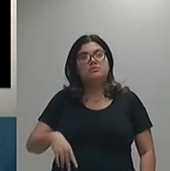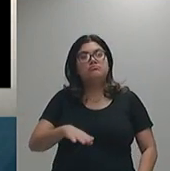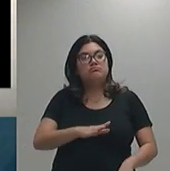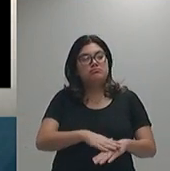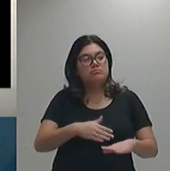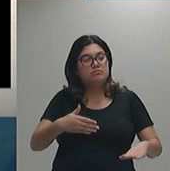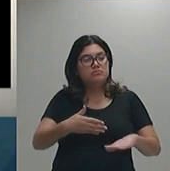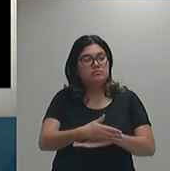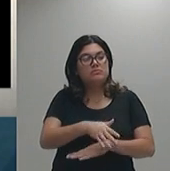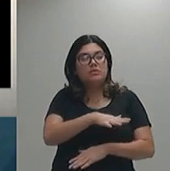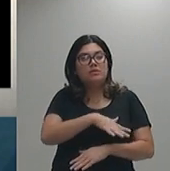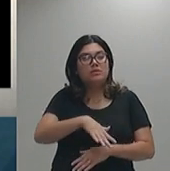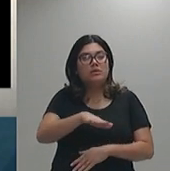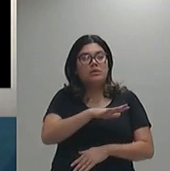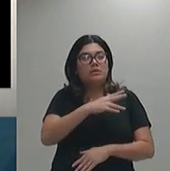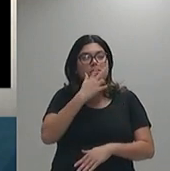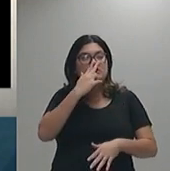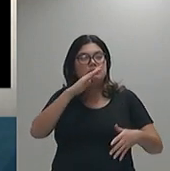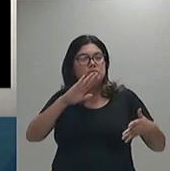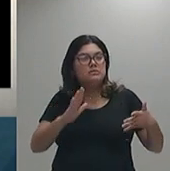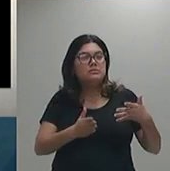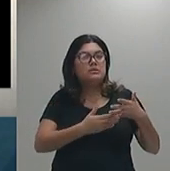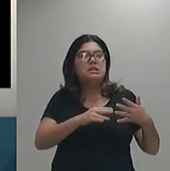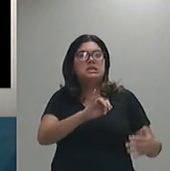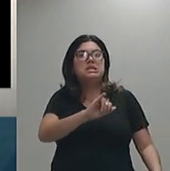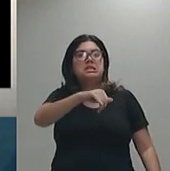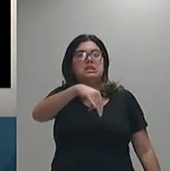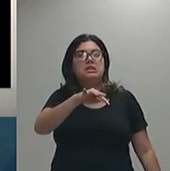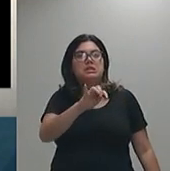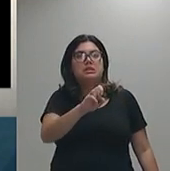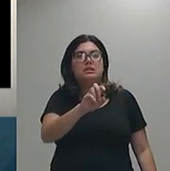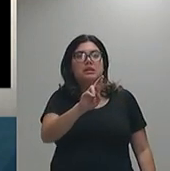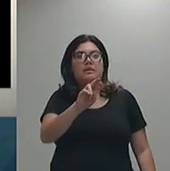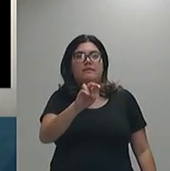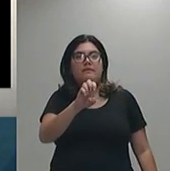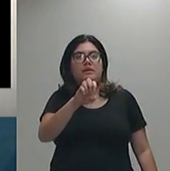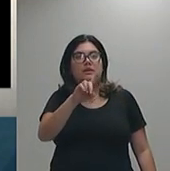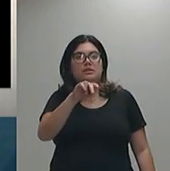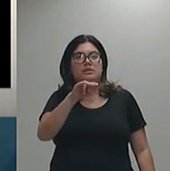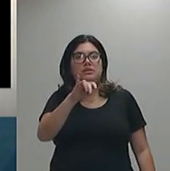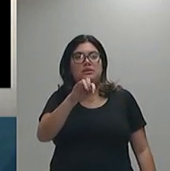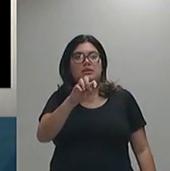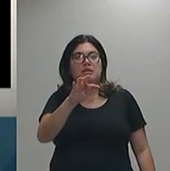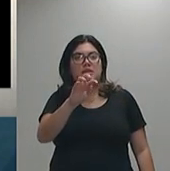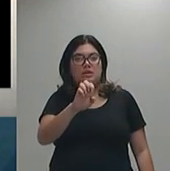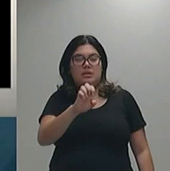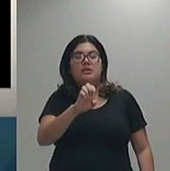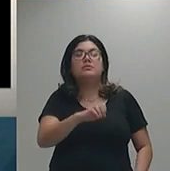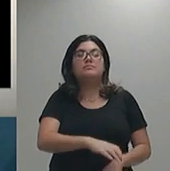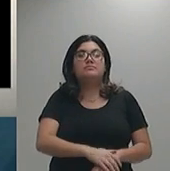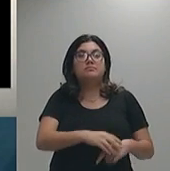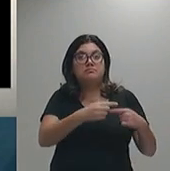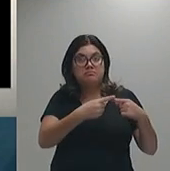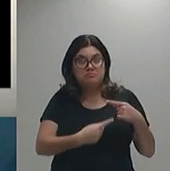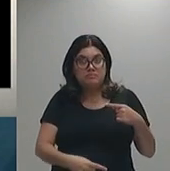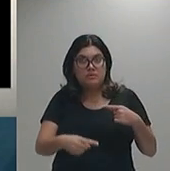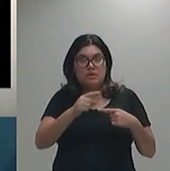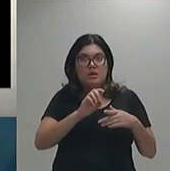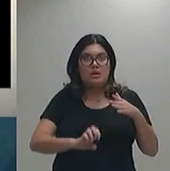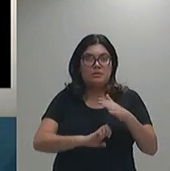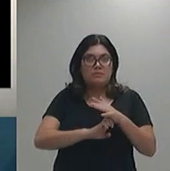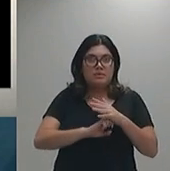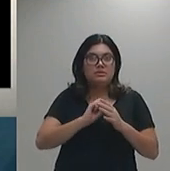situação esdrúxula de interveniente Oi e a partir daí a empresa quando teve